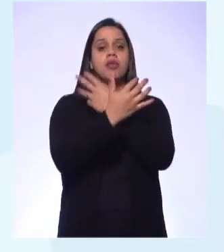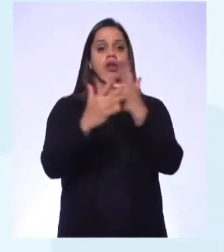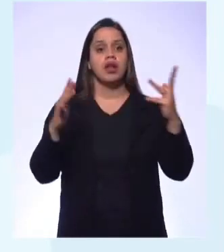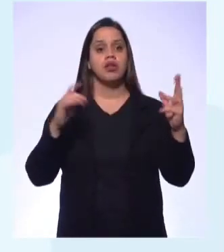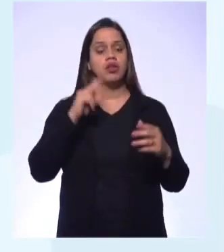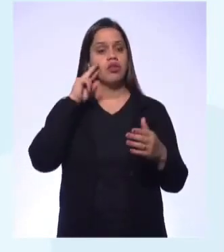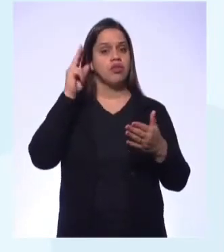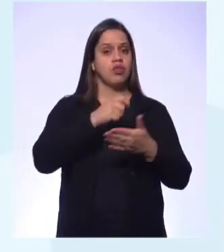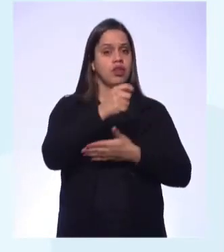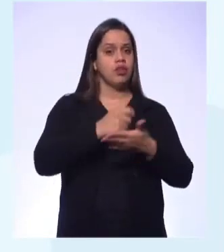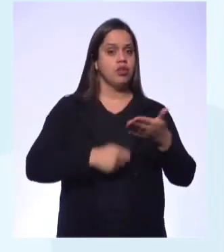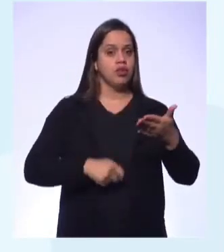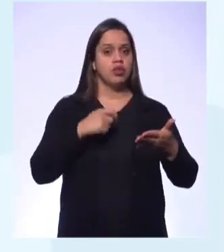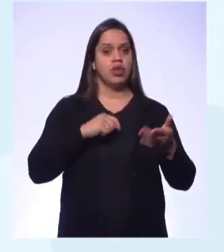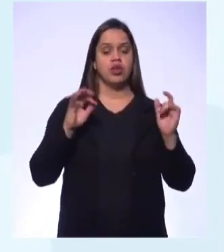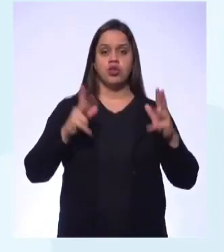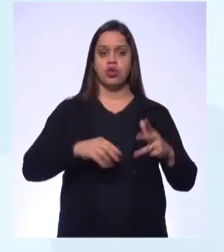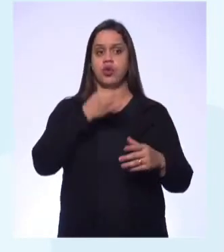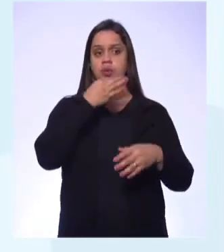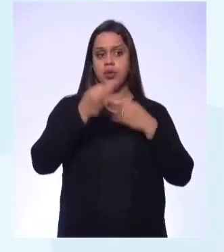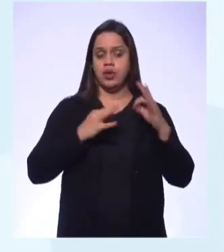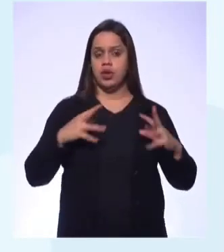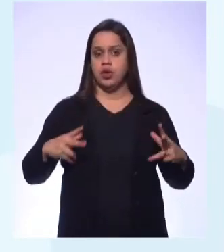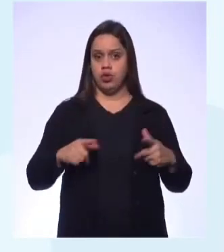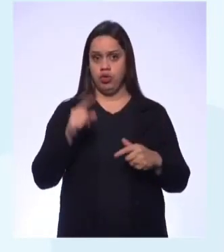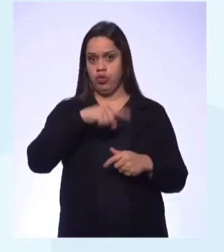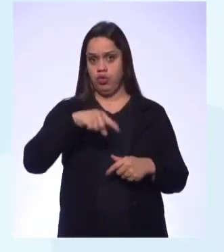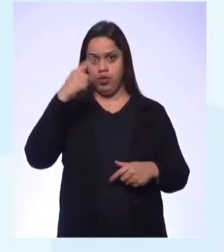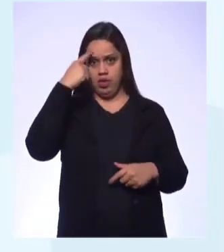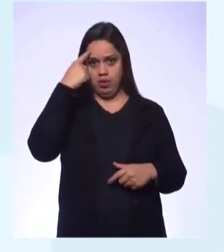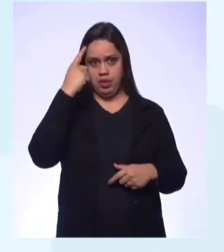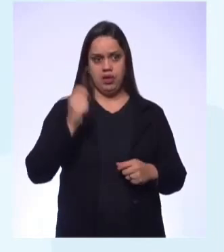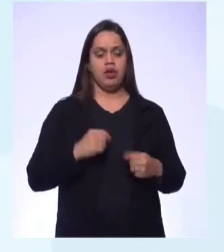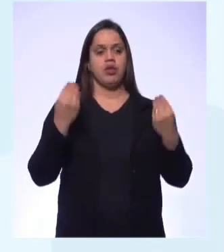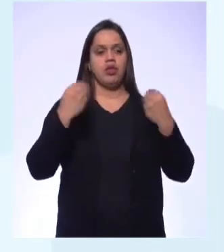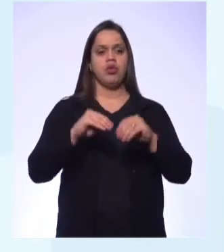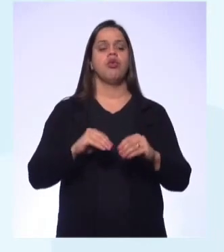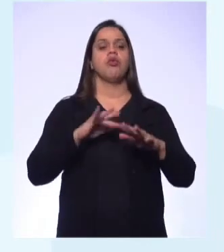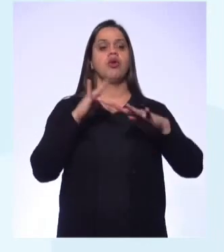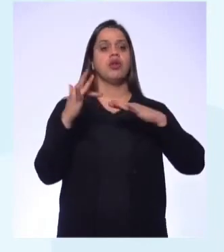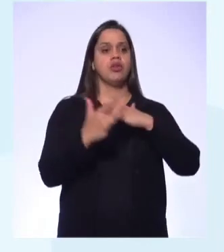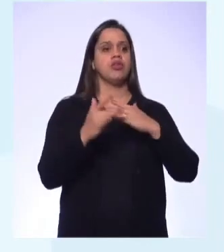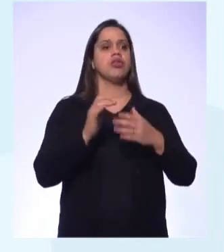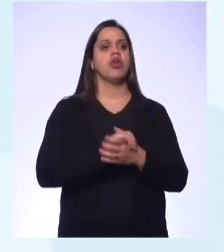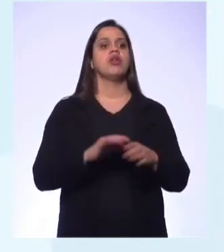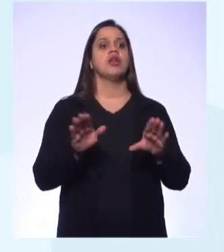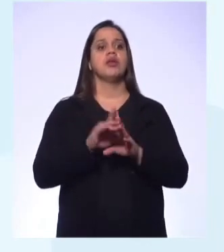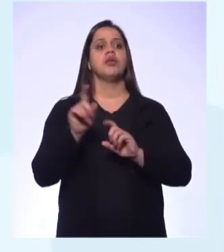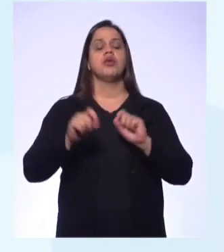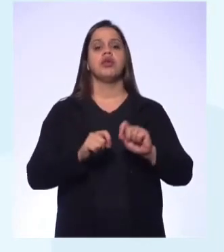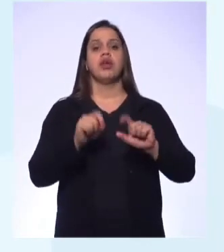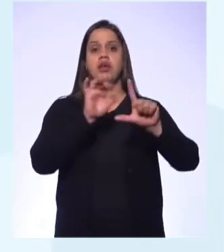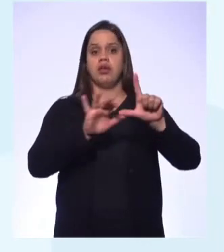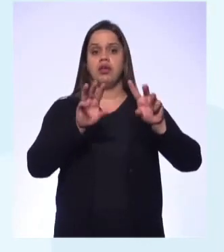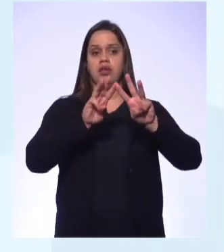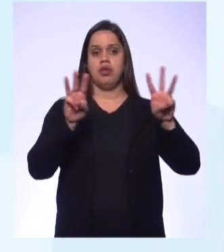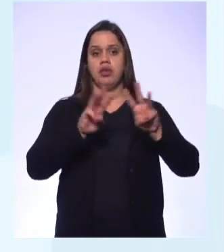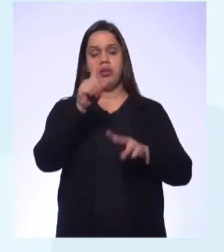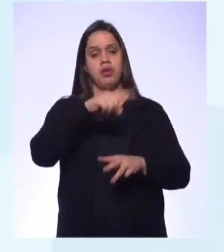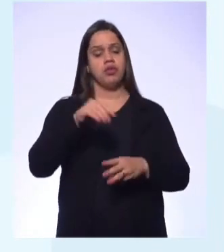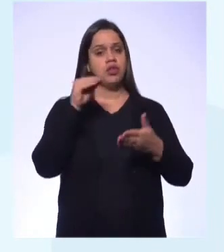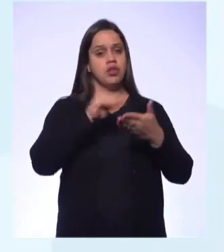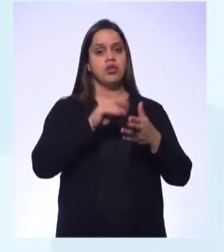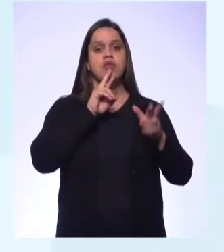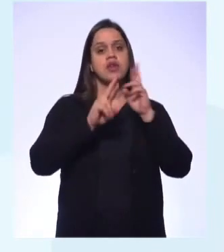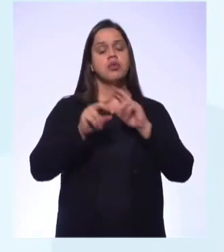um pequeno texto, as considerações e opiniões a que chegaram, ok? E posta lá, eu no CMSP. E aqui nós temos aí o que vocês acharam da aula de